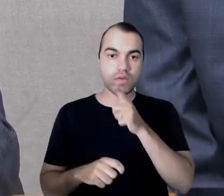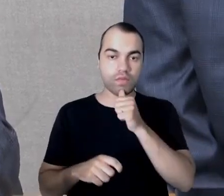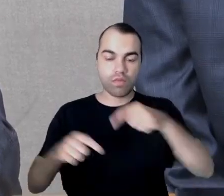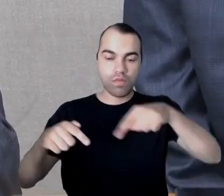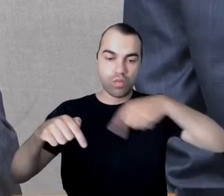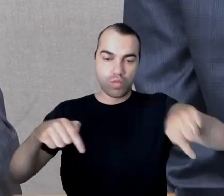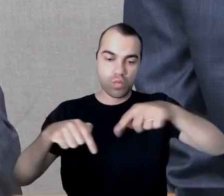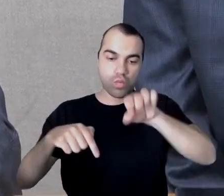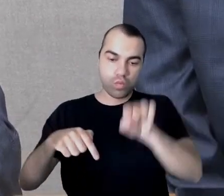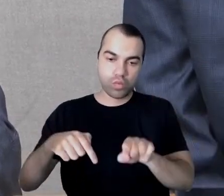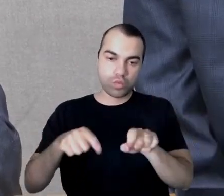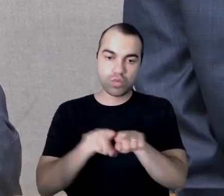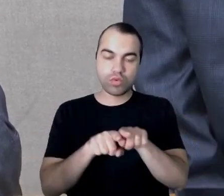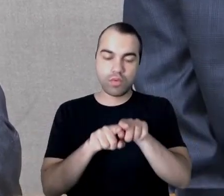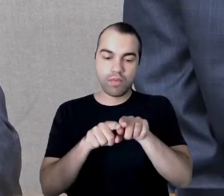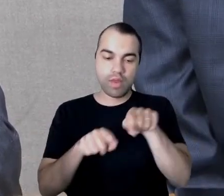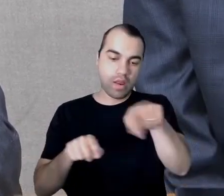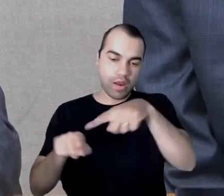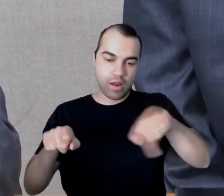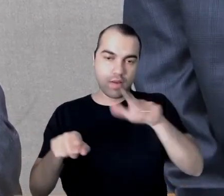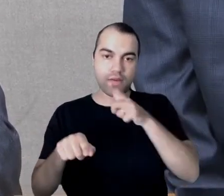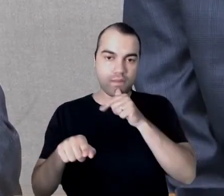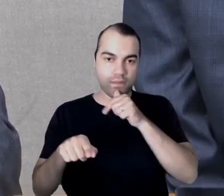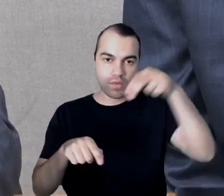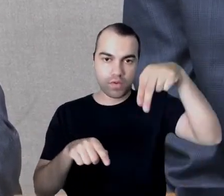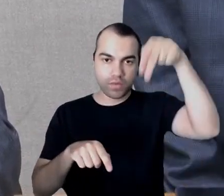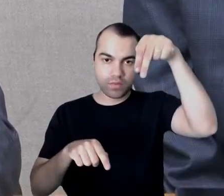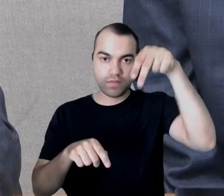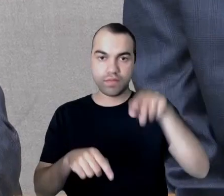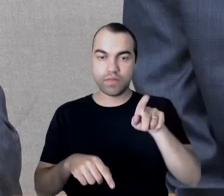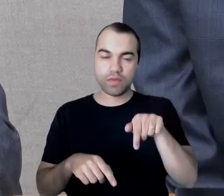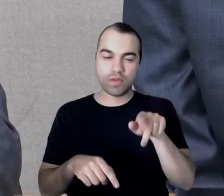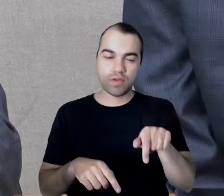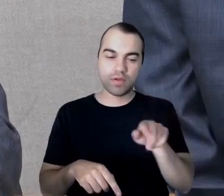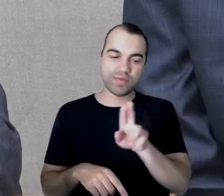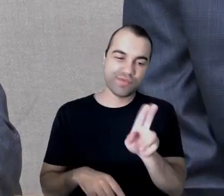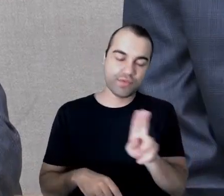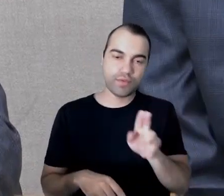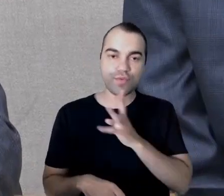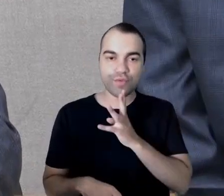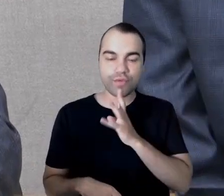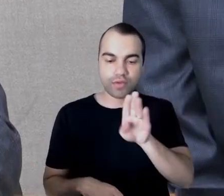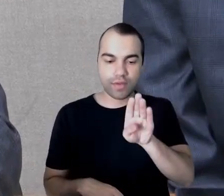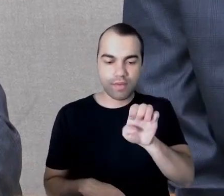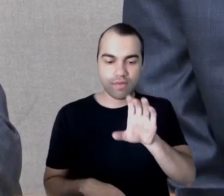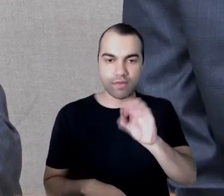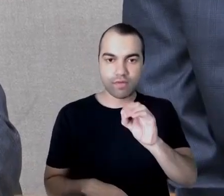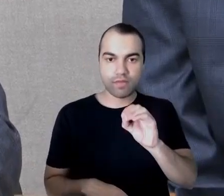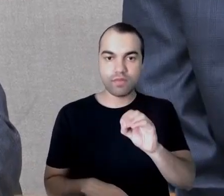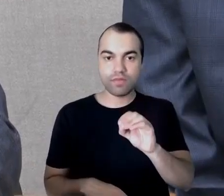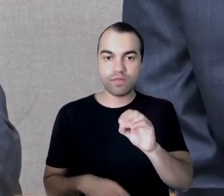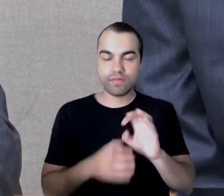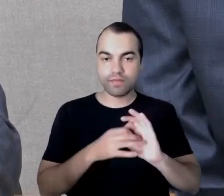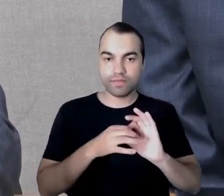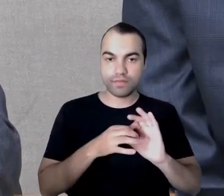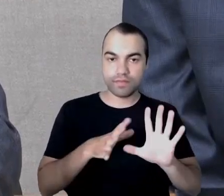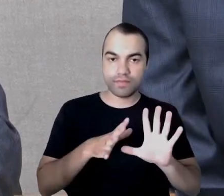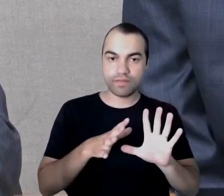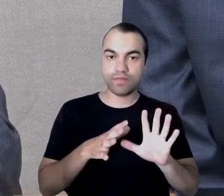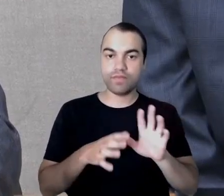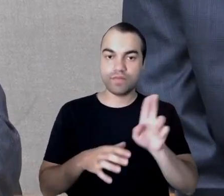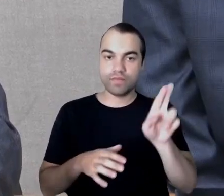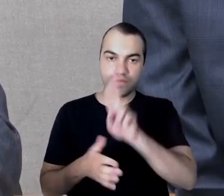Deputado Yolanda Deputado Robério Deputado síntese a proposição autoriza a concessão de direito real de uso